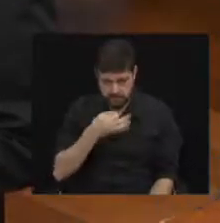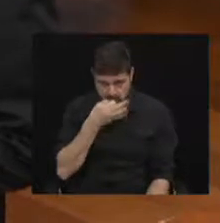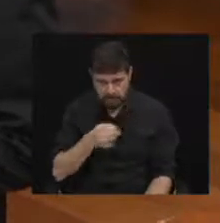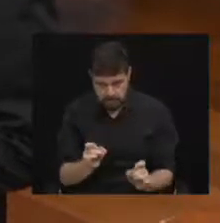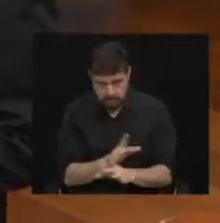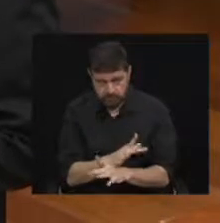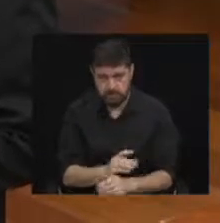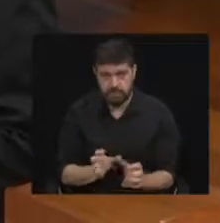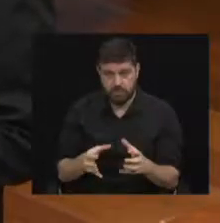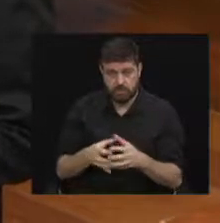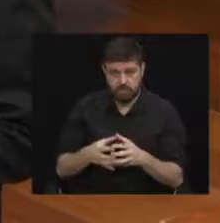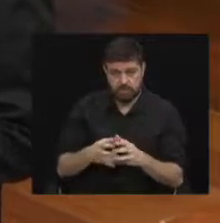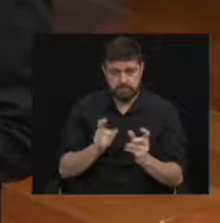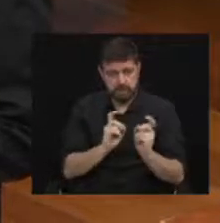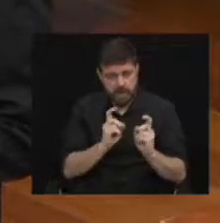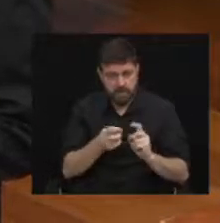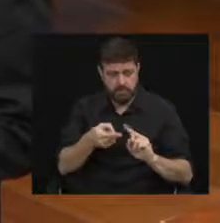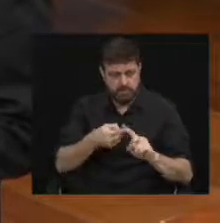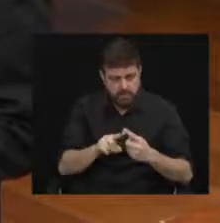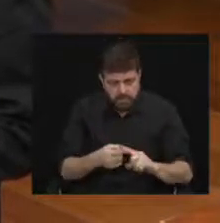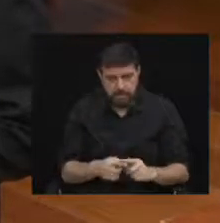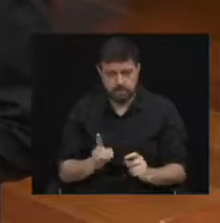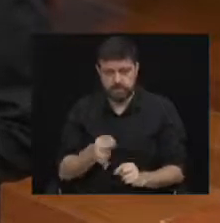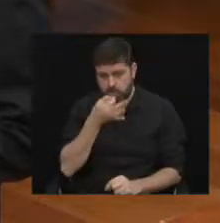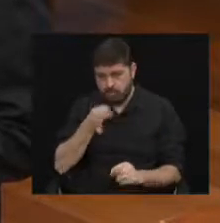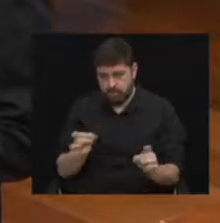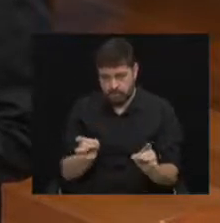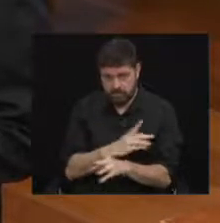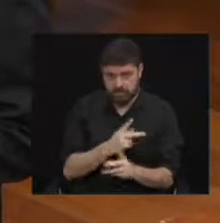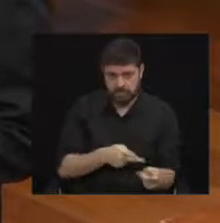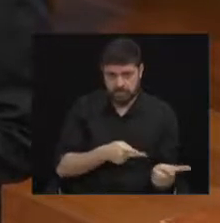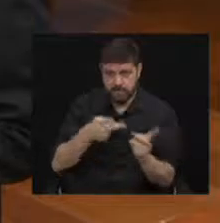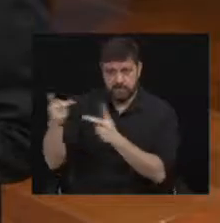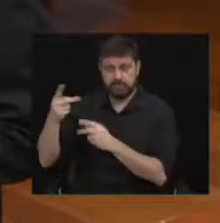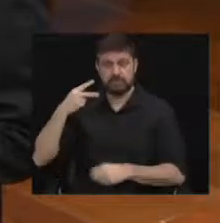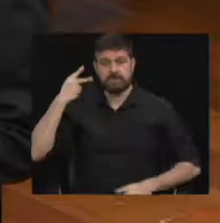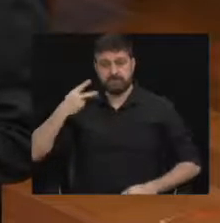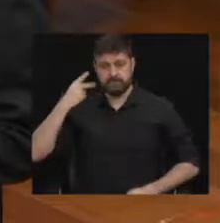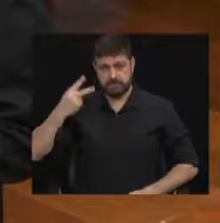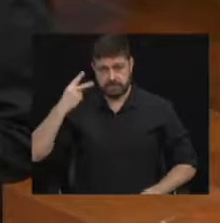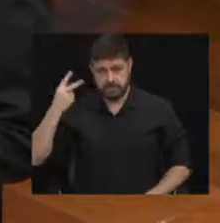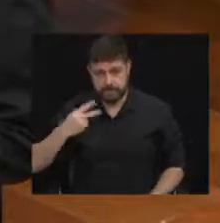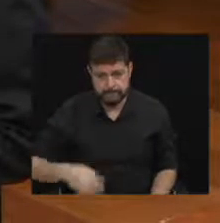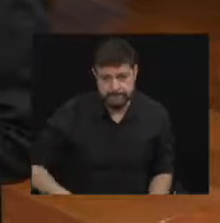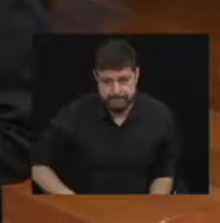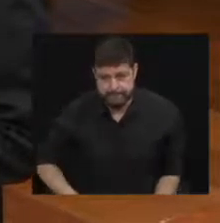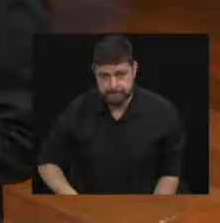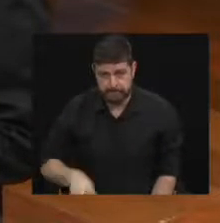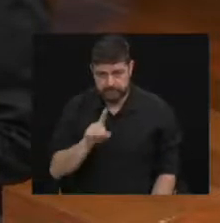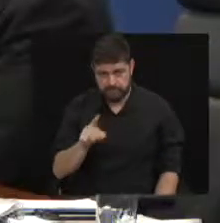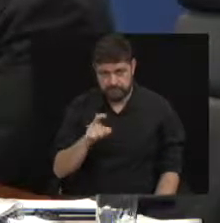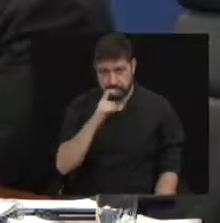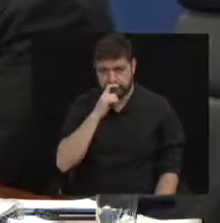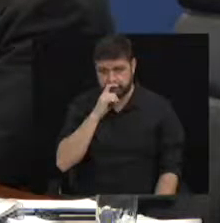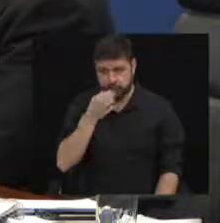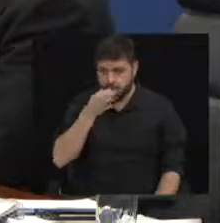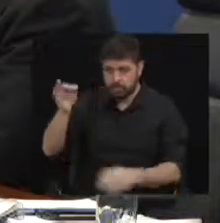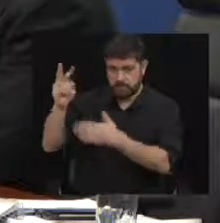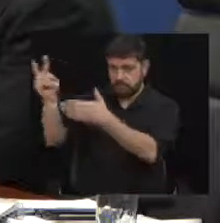situados no município de Campinas de placa ou cartaz com orientação sobre acesso de clientes e usuários e instituições financeiras ao canais de